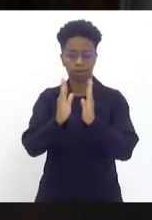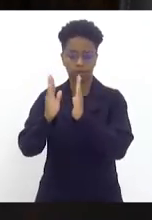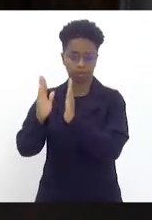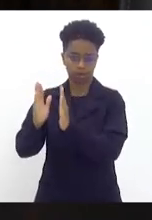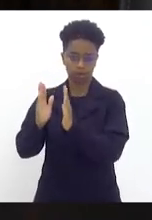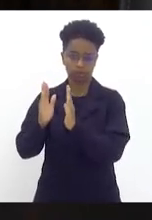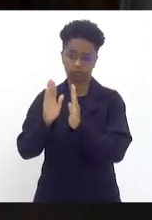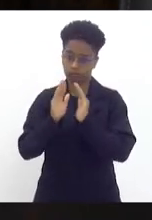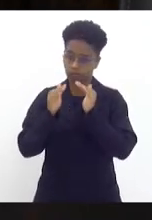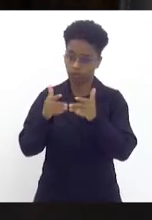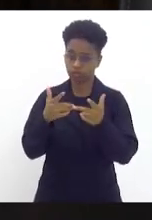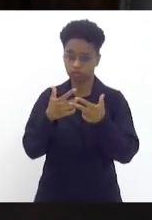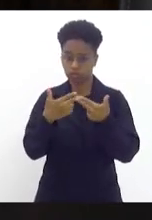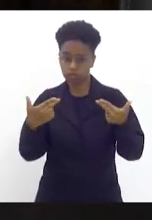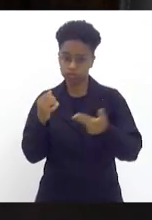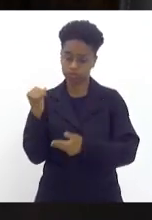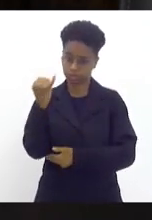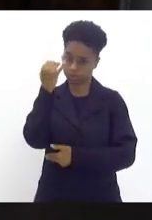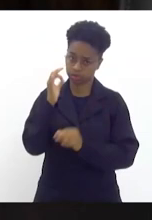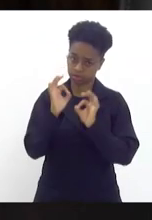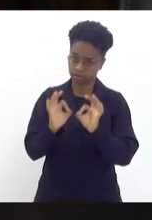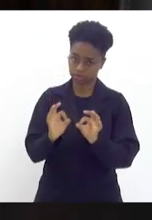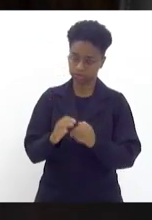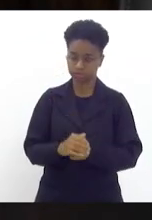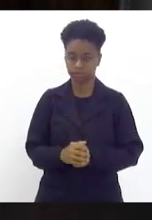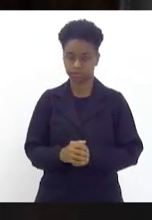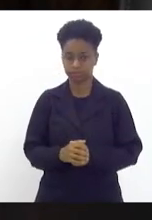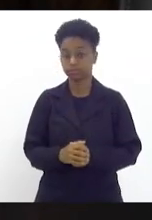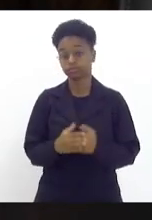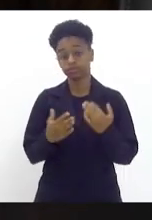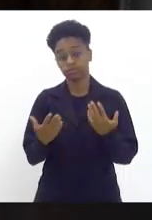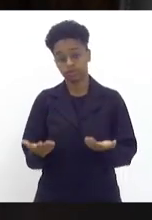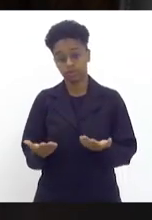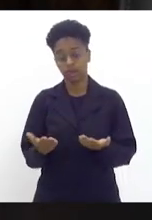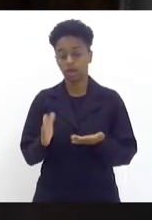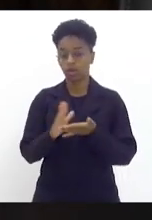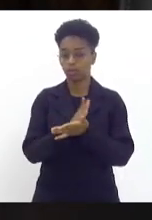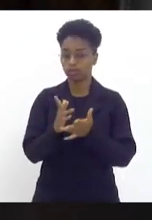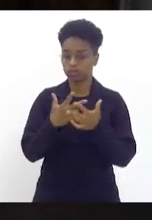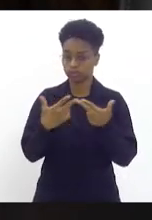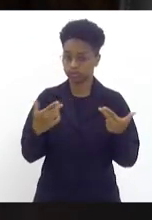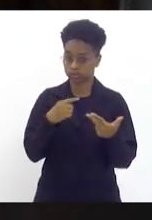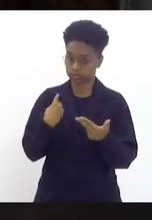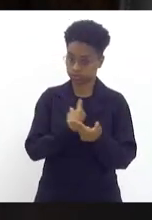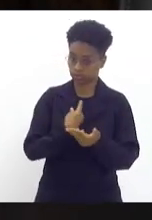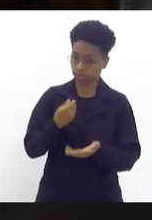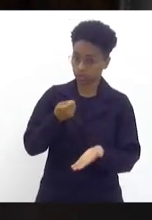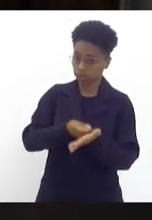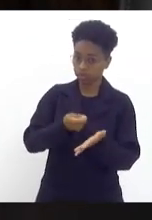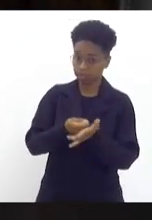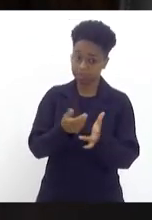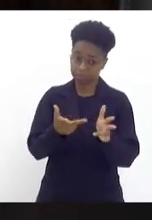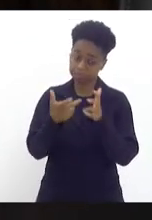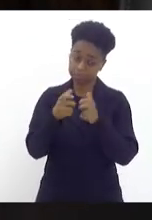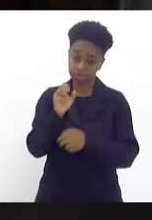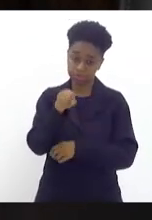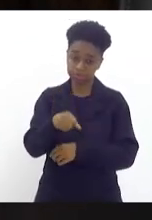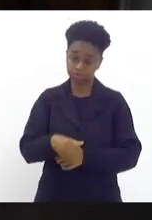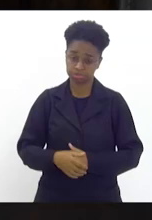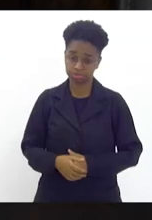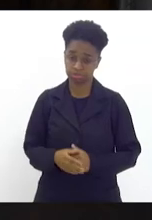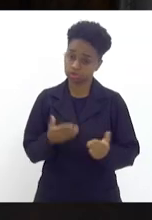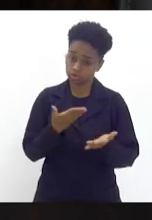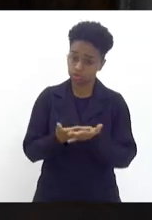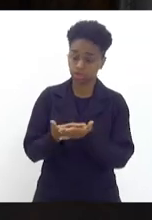realmente é importante. Né? Então, tem coisas que a gente vai ser obrigado a ver? Vamos ver.